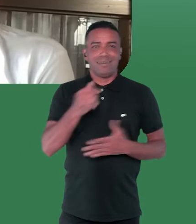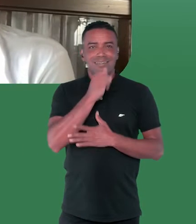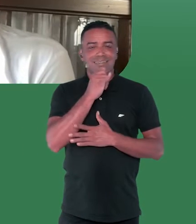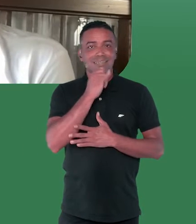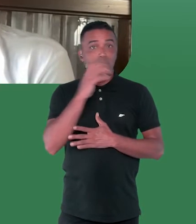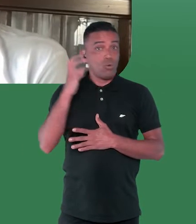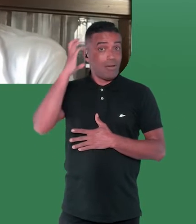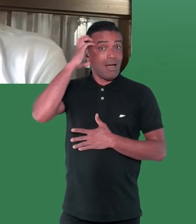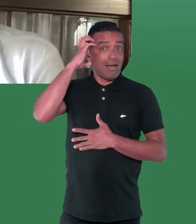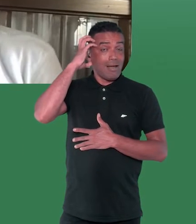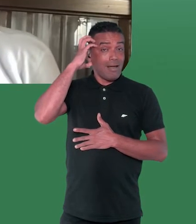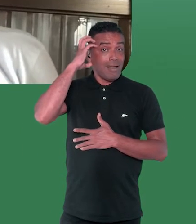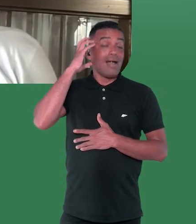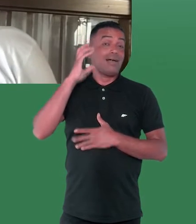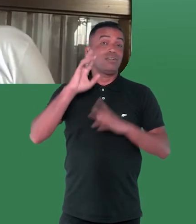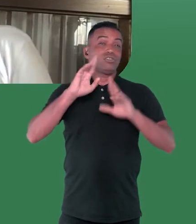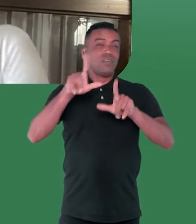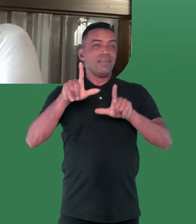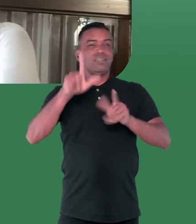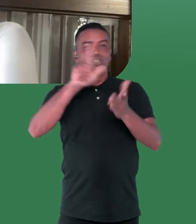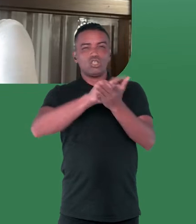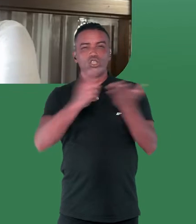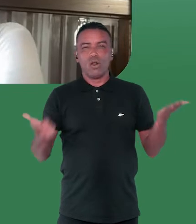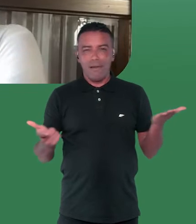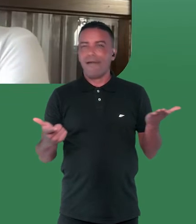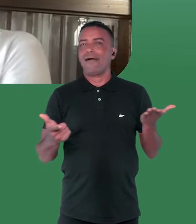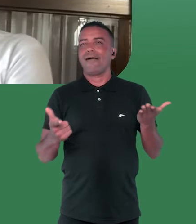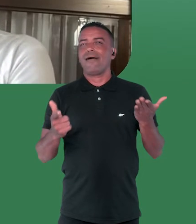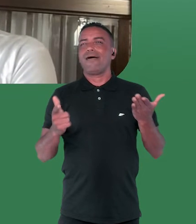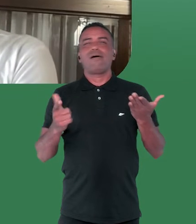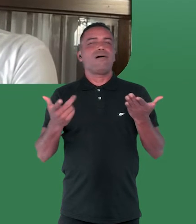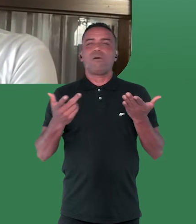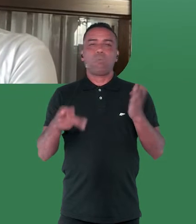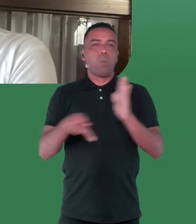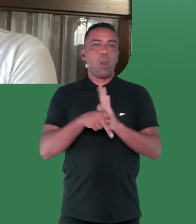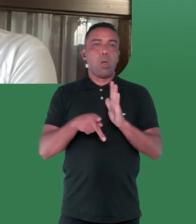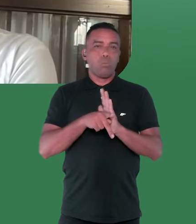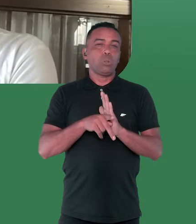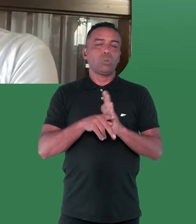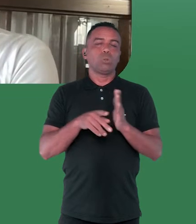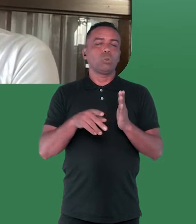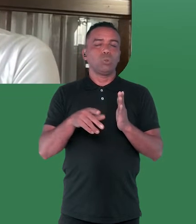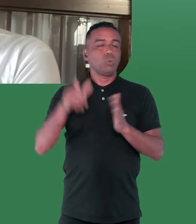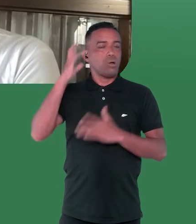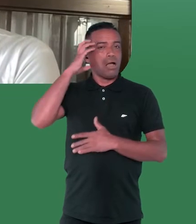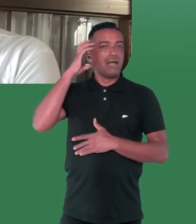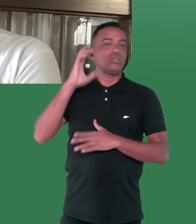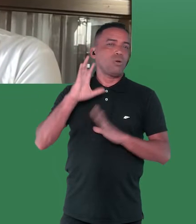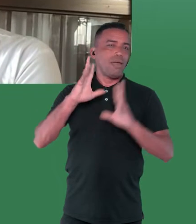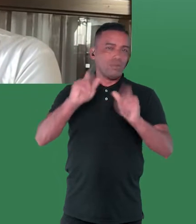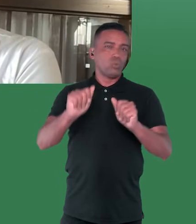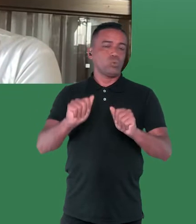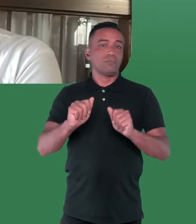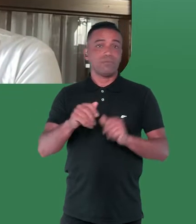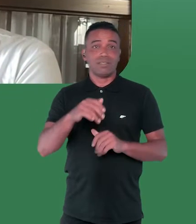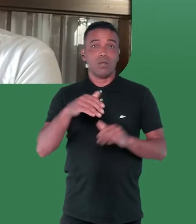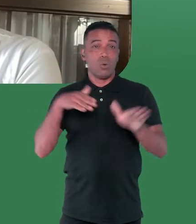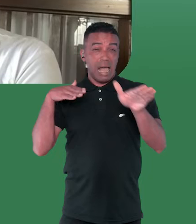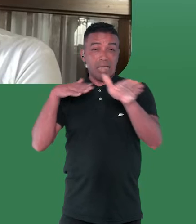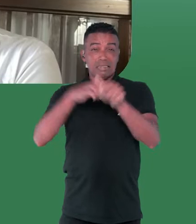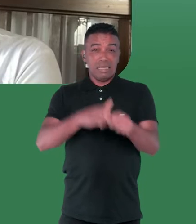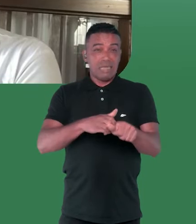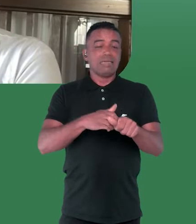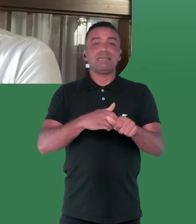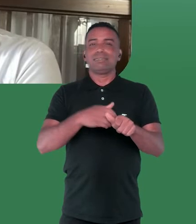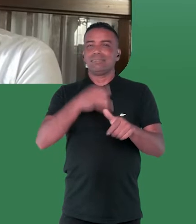Porque rádio é interessante. Diferentemente de jornal, portais que tem as editorias, rádio é tudo, né? Eu estava cobrindo um acidente na Avenida Médicis,